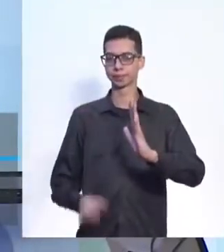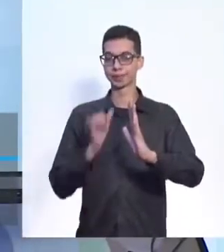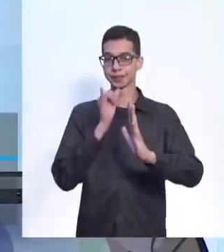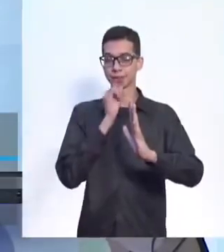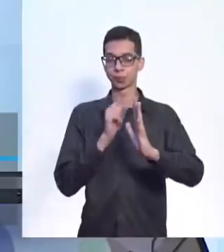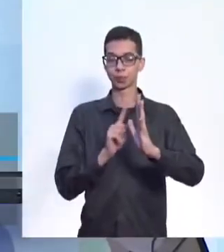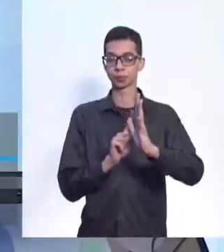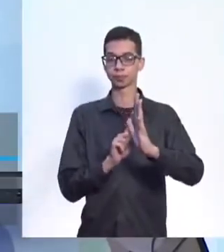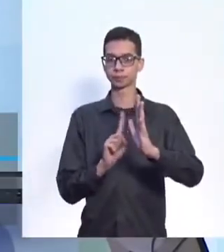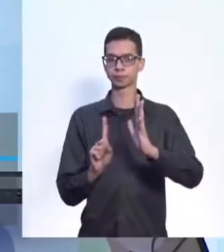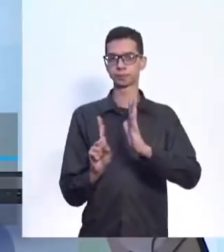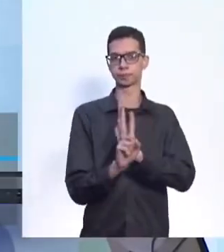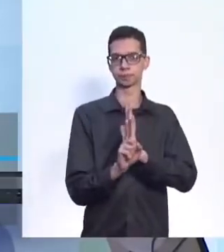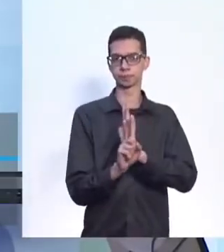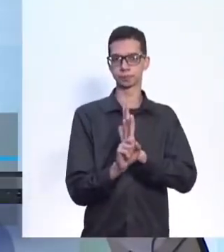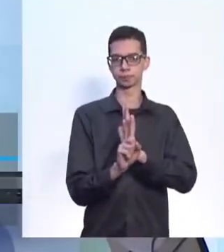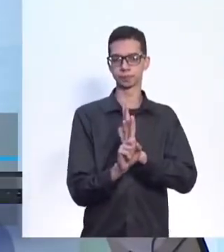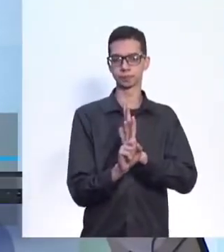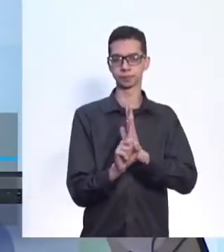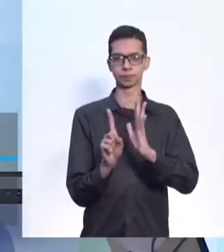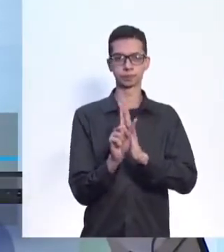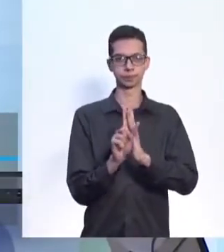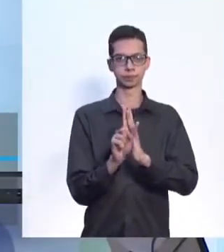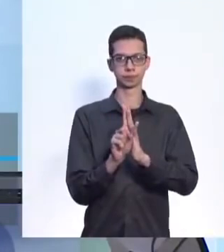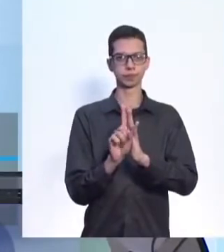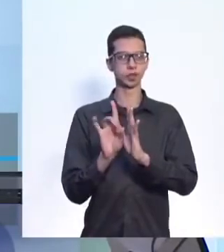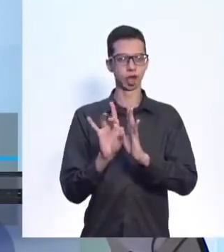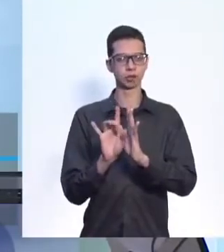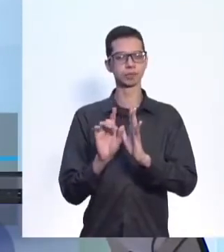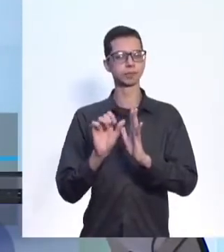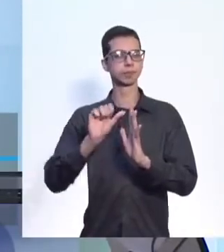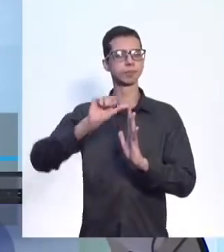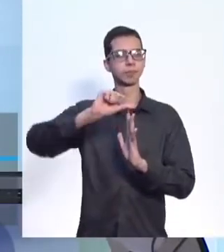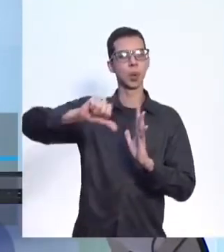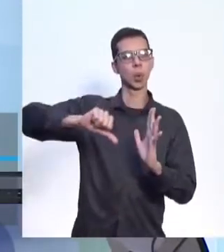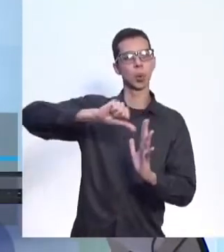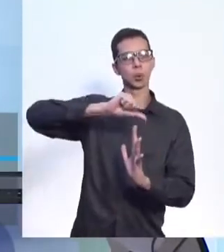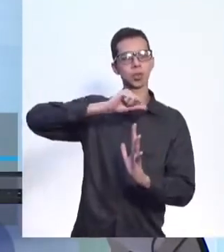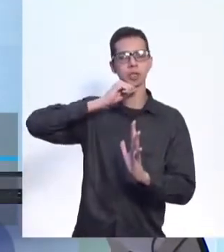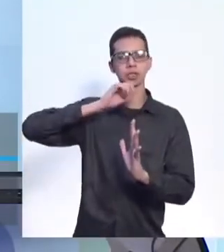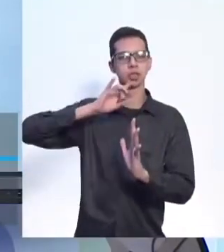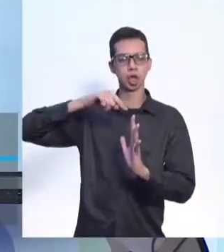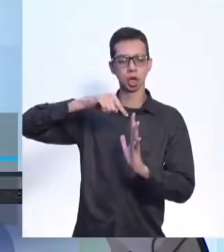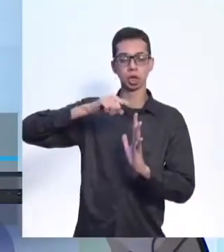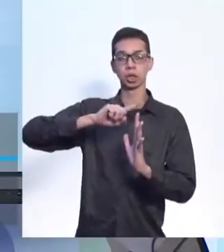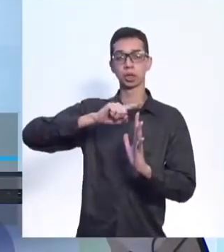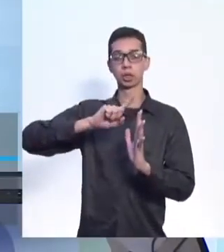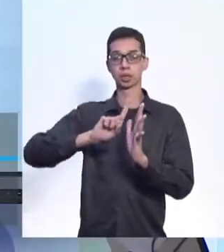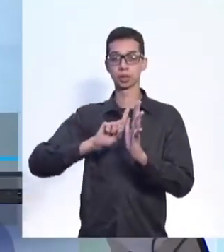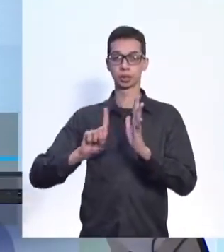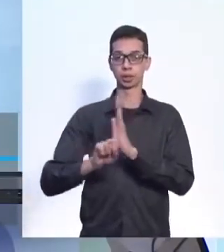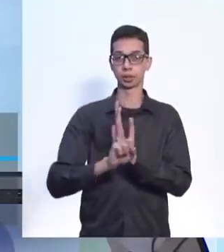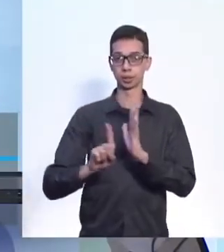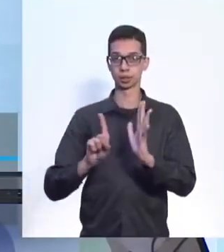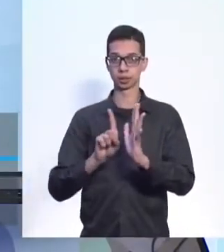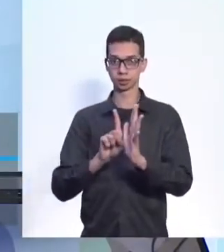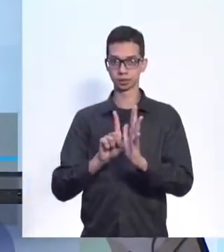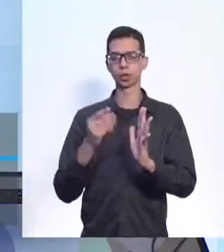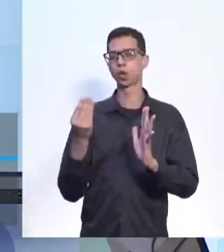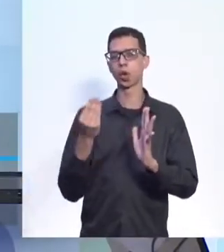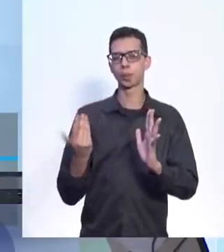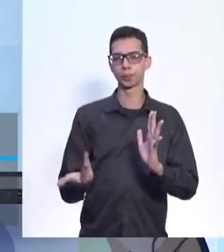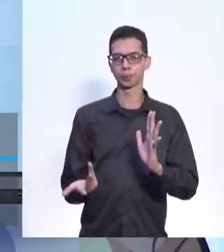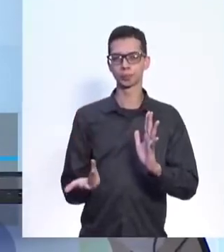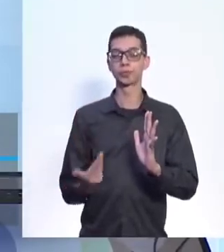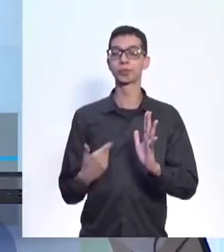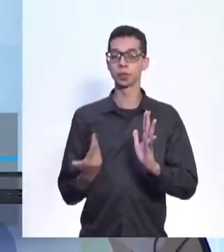na fila? Então, eu vou pensar como a gente começou a pensar desde a aula passada. Vou colocar essas